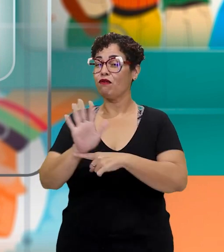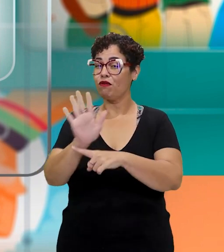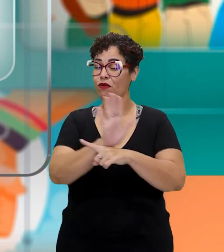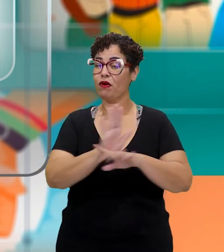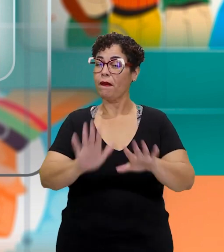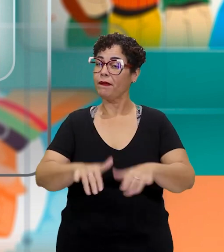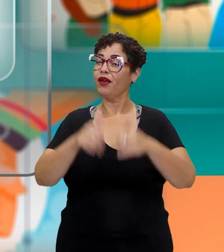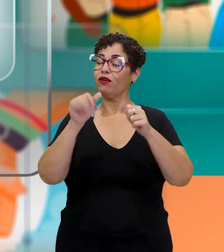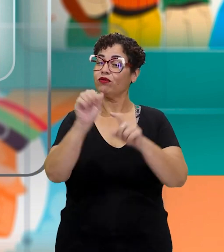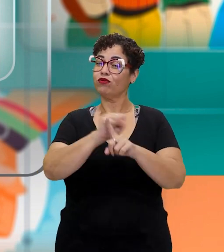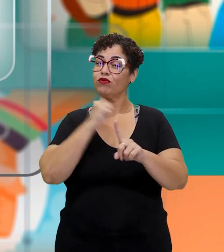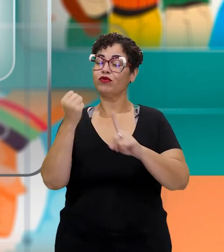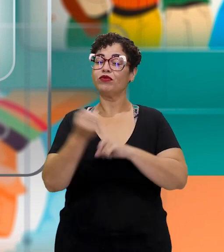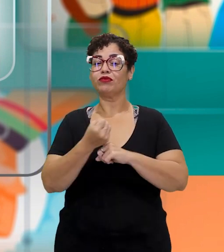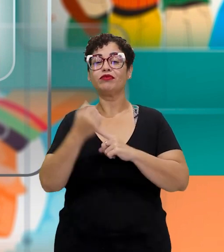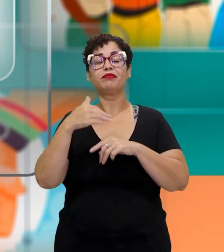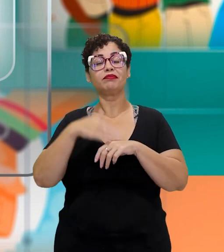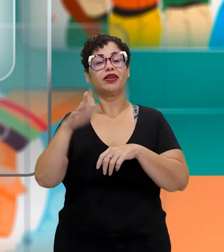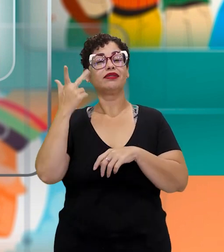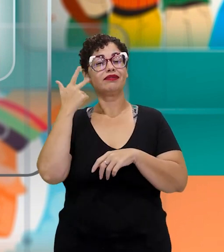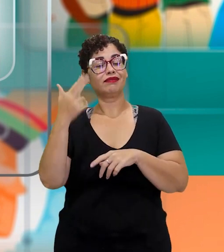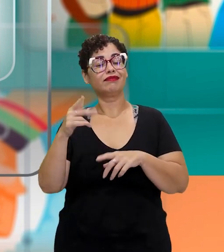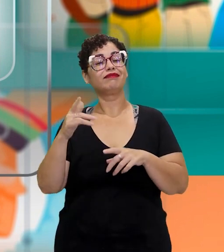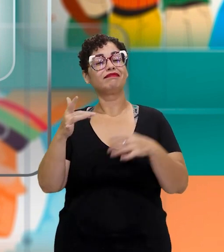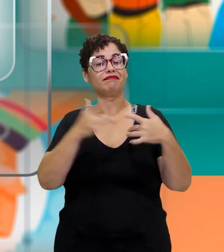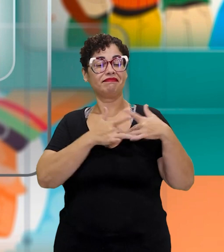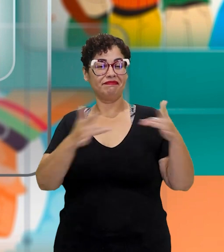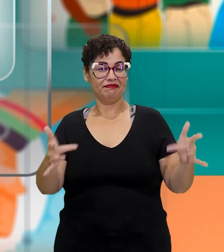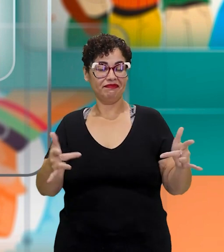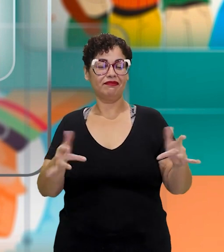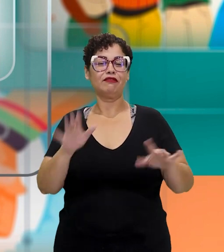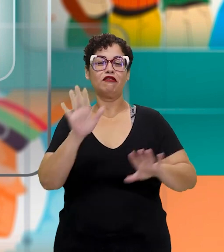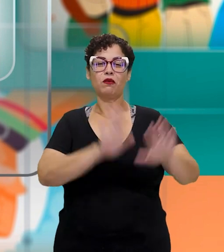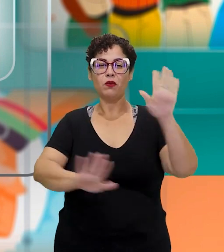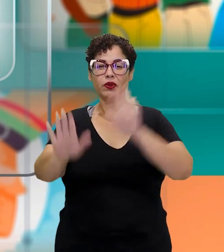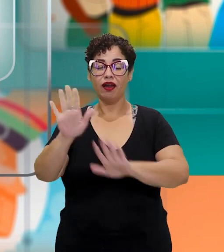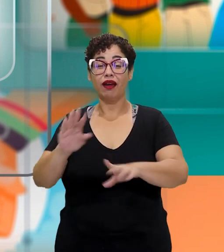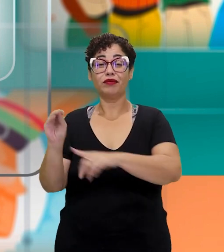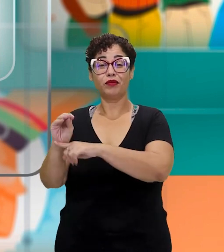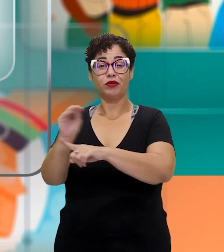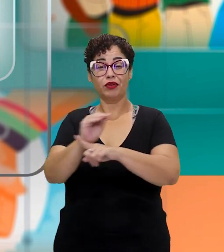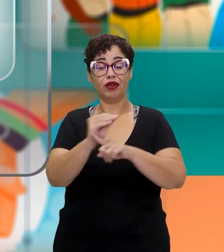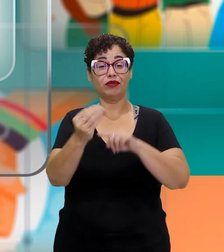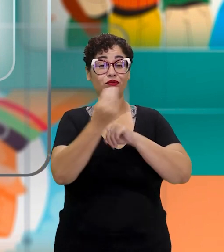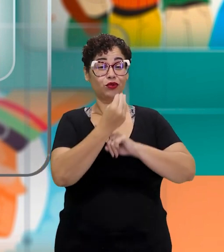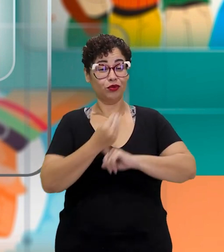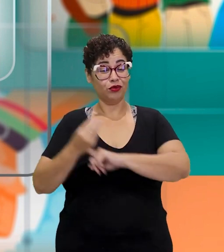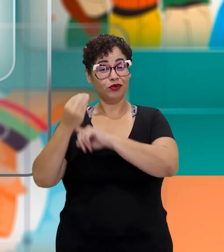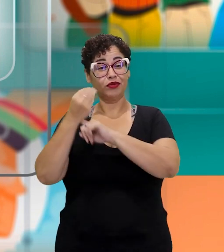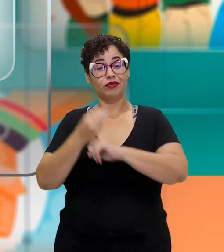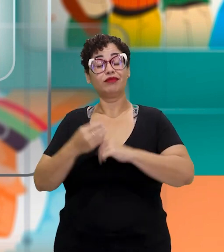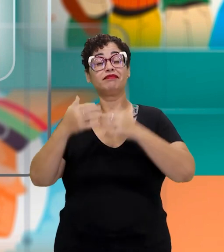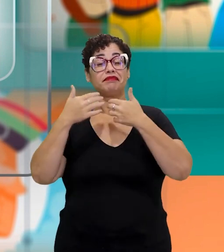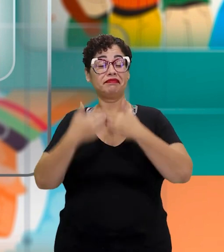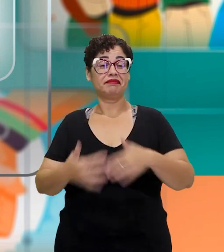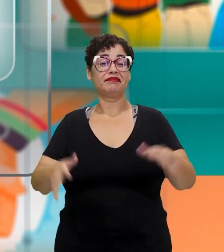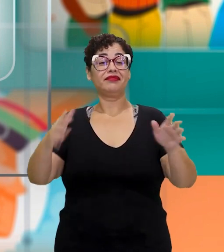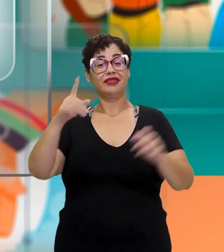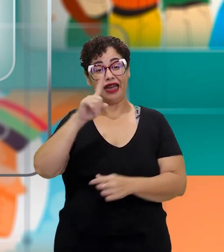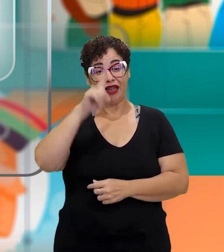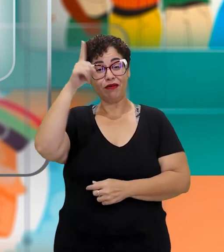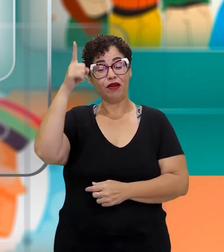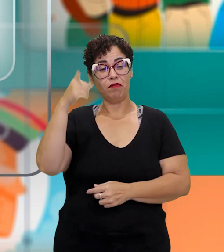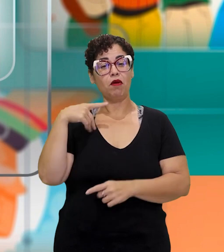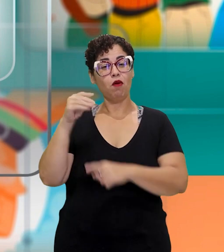interpessoais e contribuir para uma sociedade mais compassiva e solidária, onde o cuidado com o bem-estar do indivíduo se